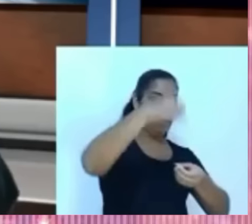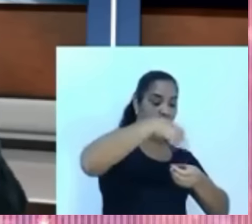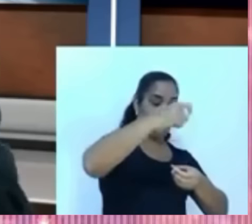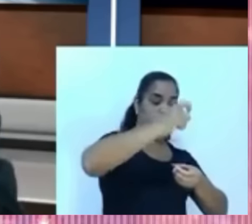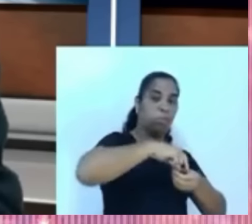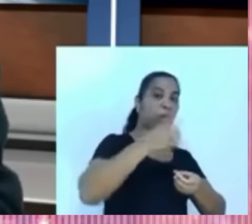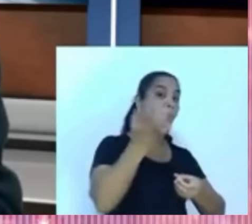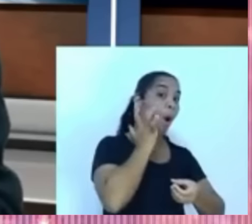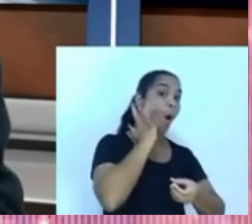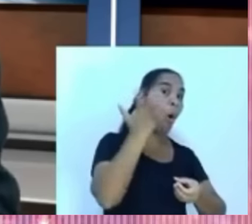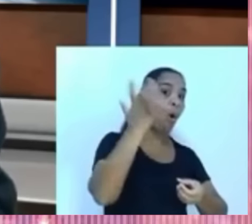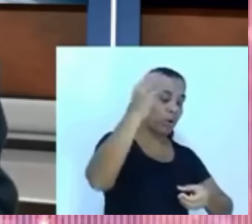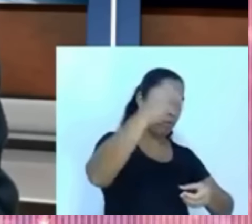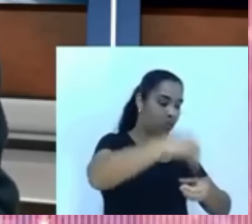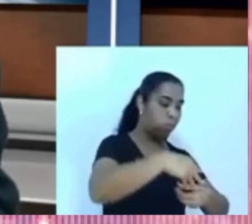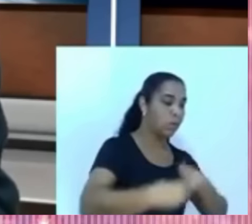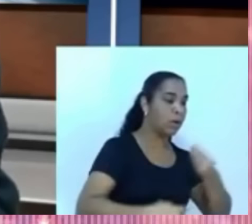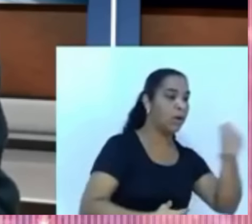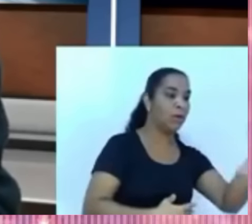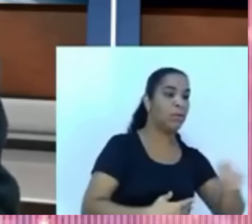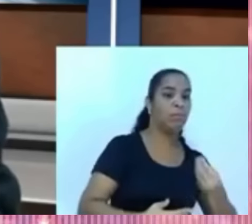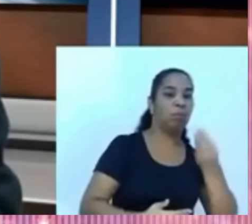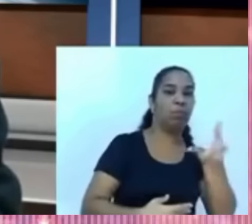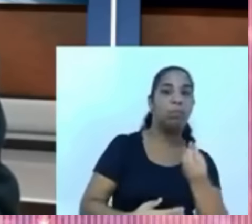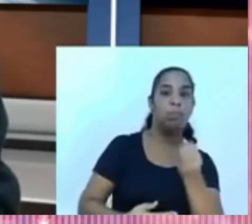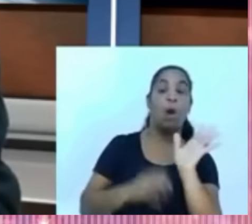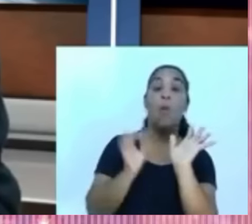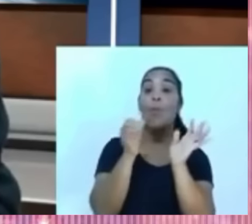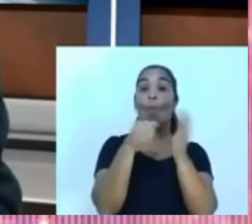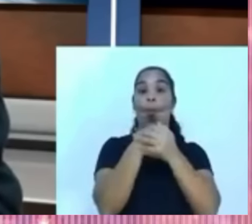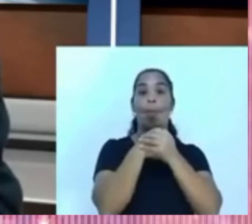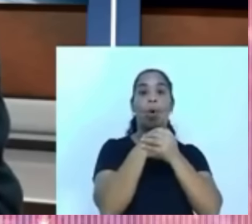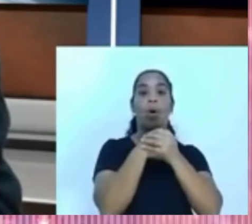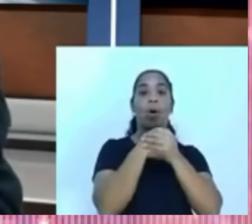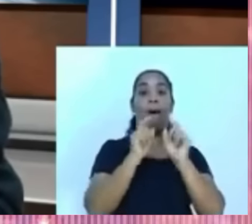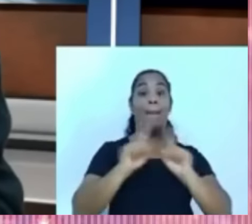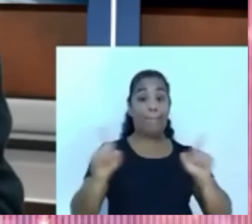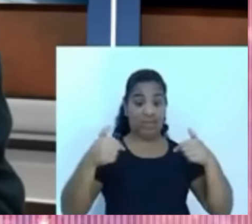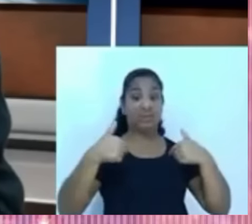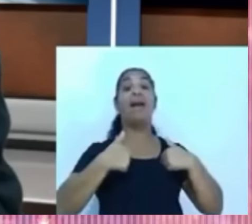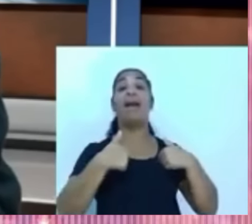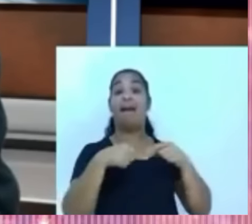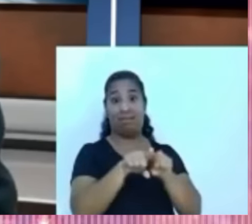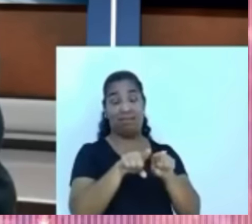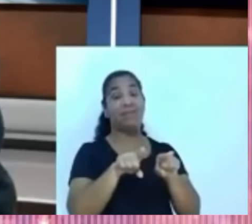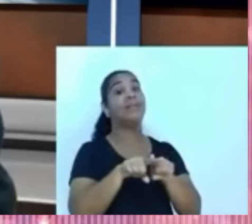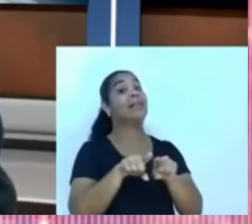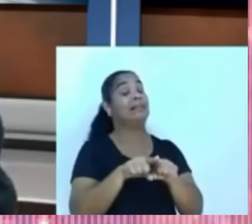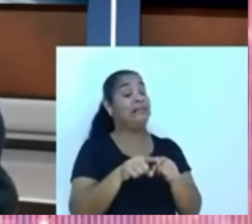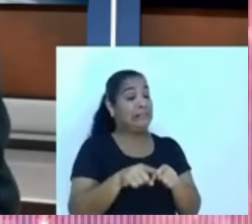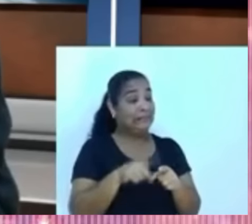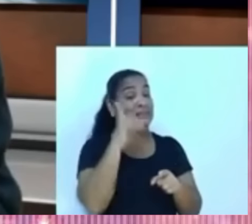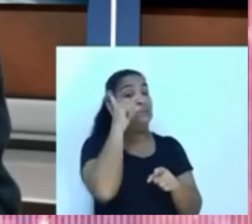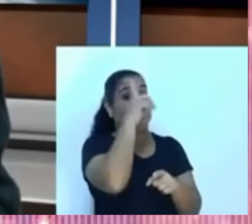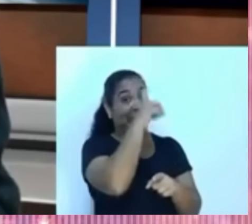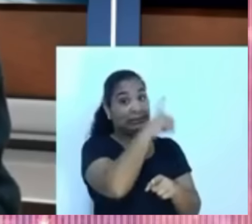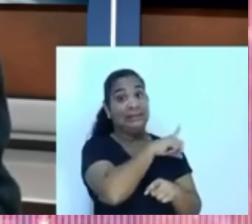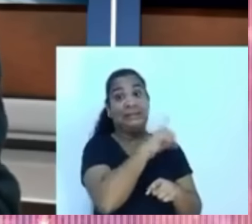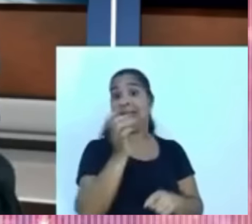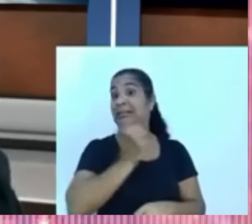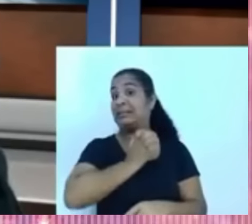atravessavam situação difícil embora ele também estivesse numa situação não muito